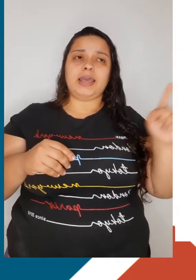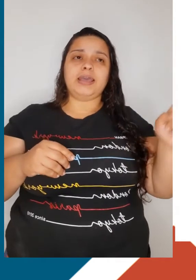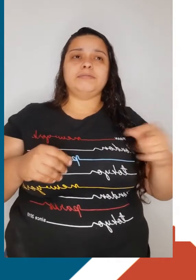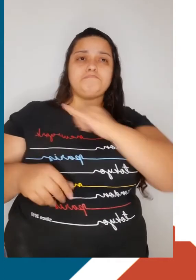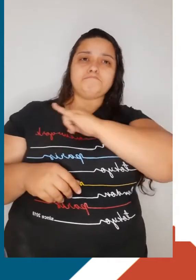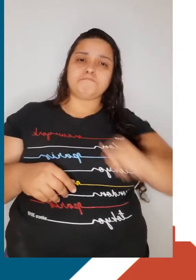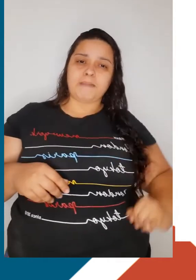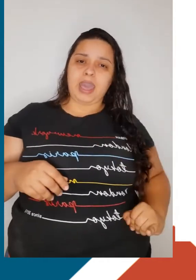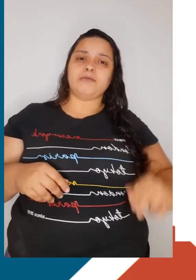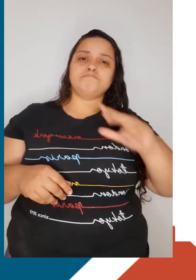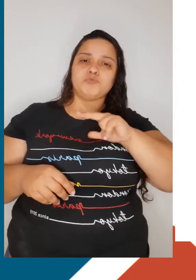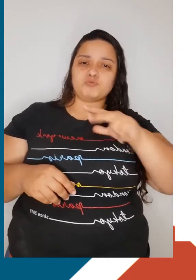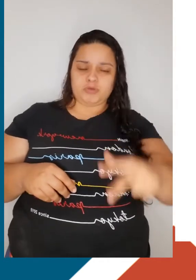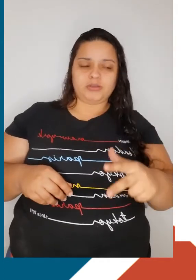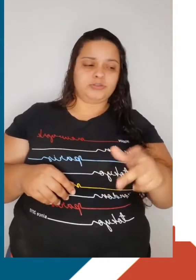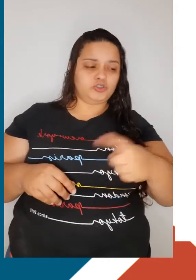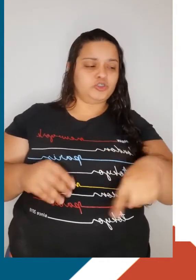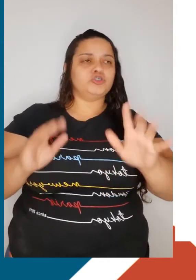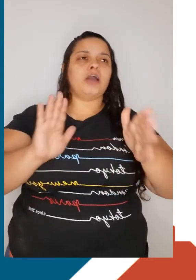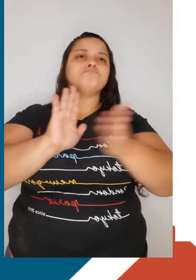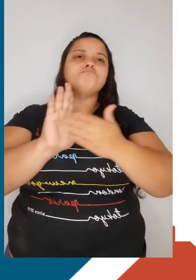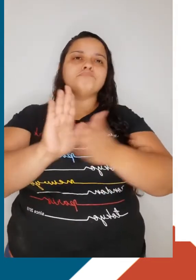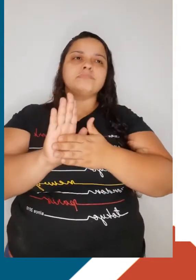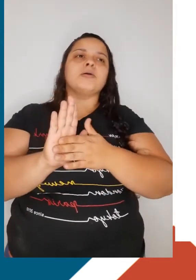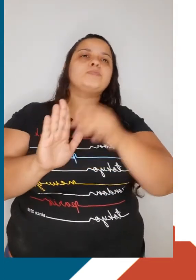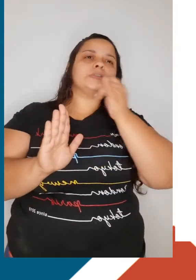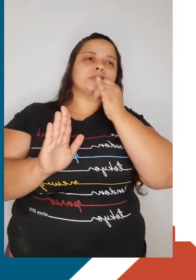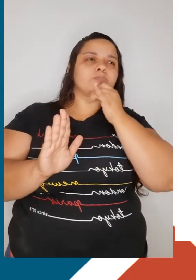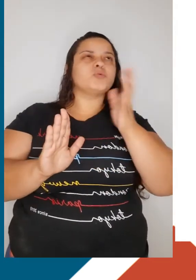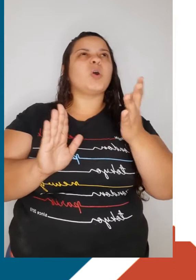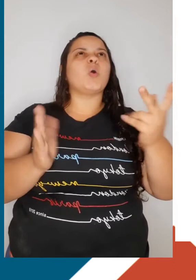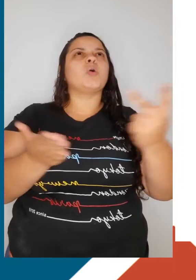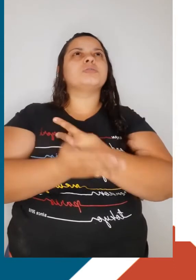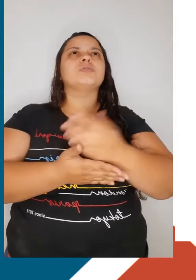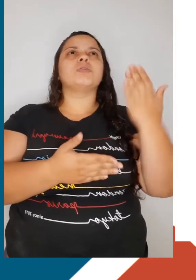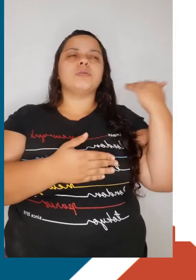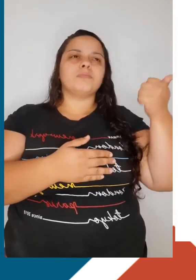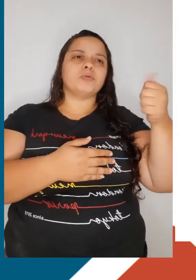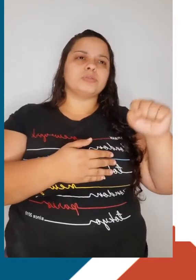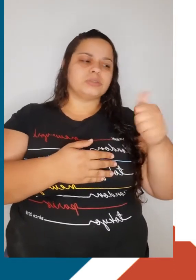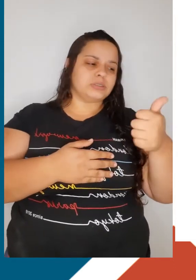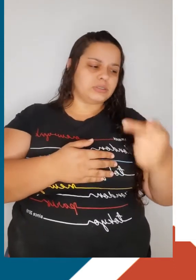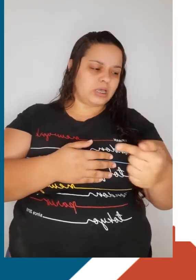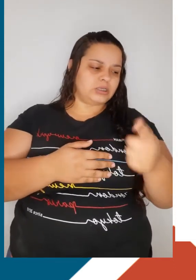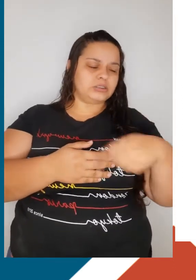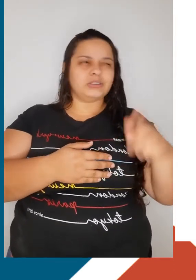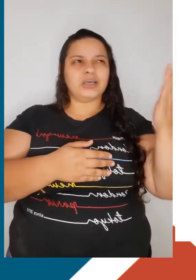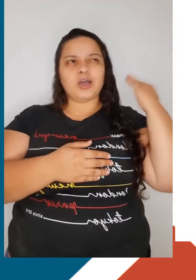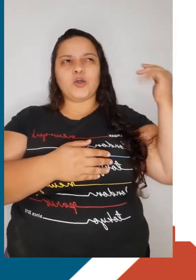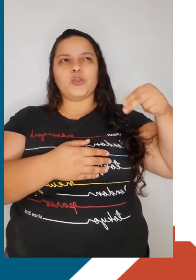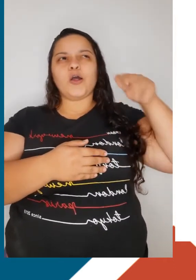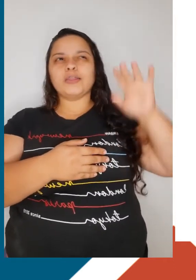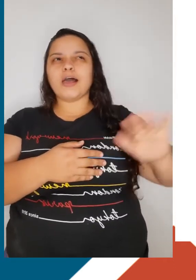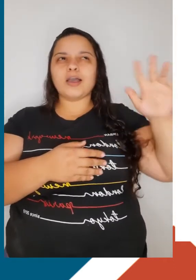para o Império Português, que já era palco de contestações à sua própria regência, como a que ocorreu lá em 1817